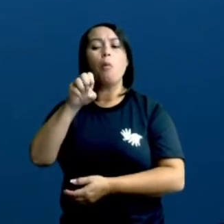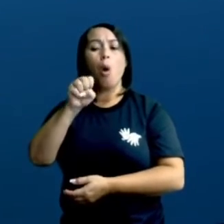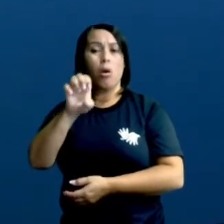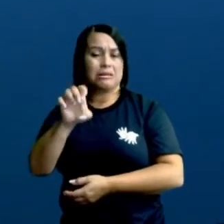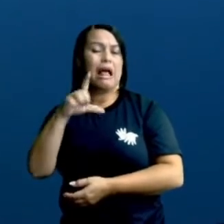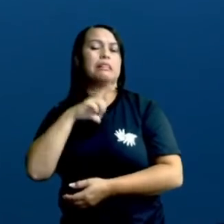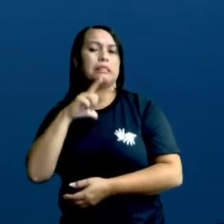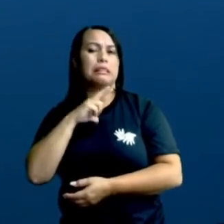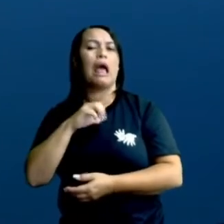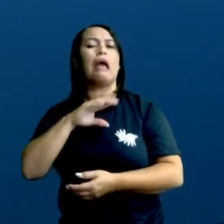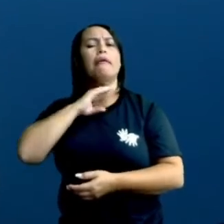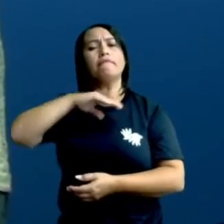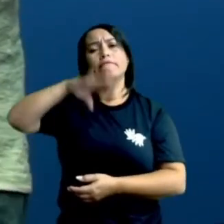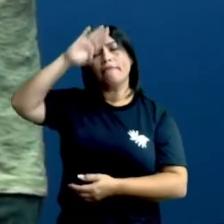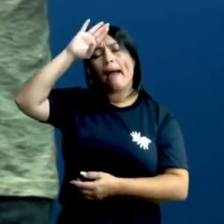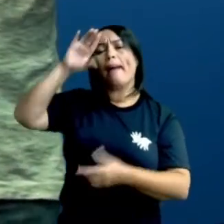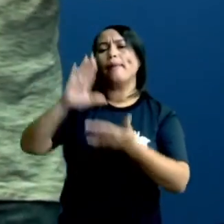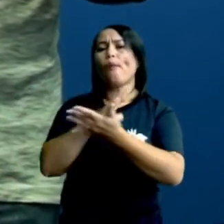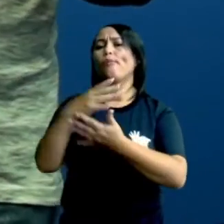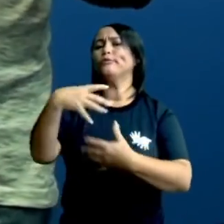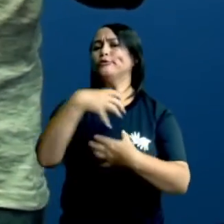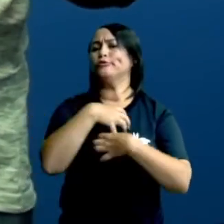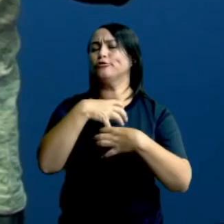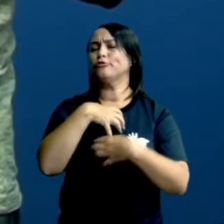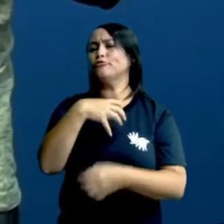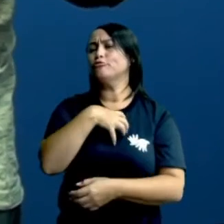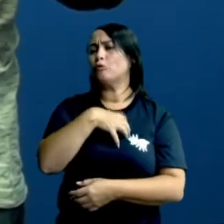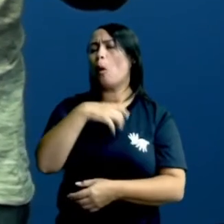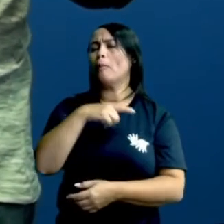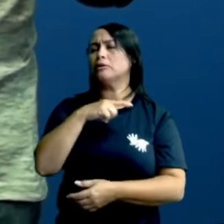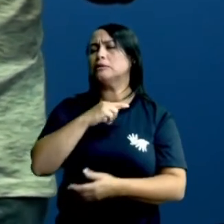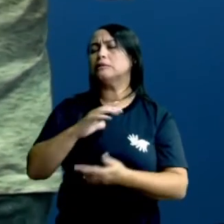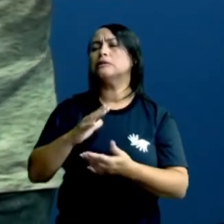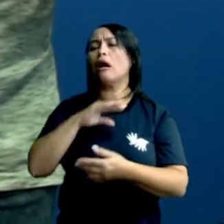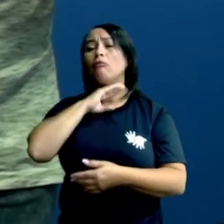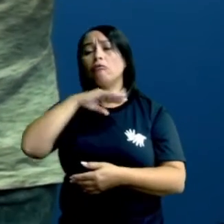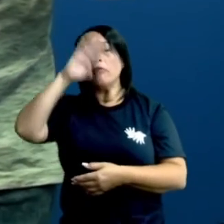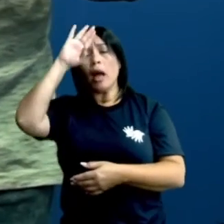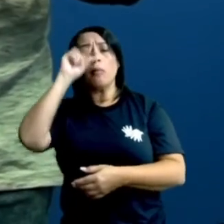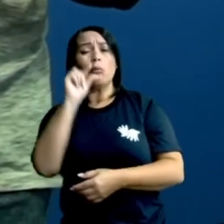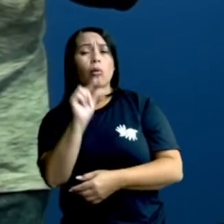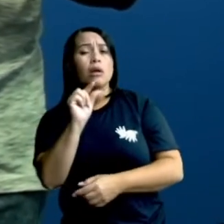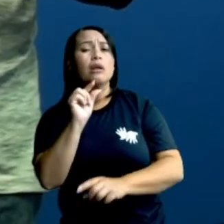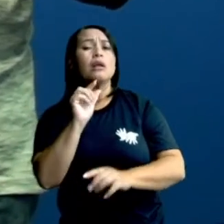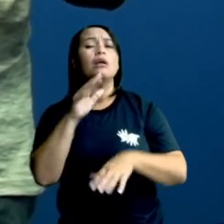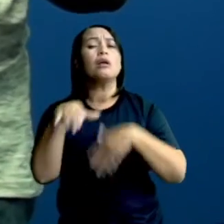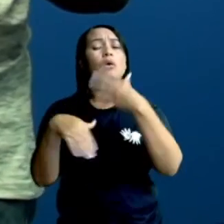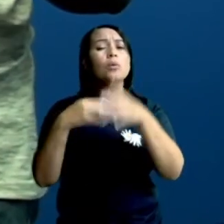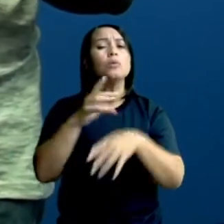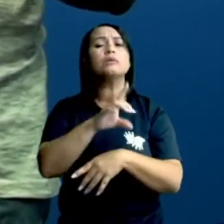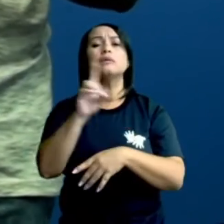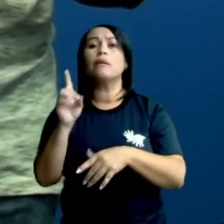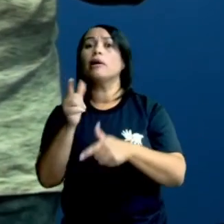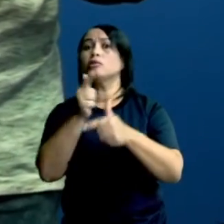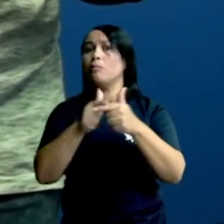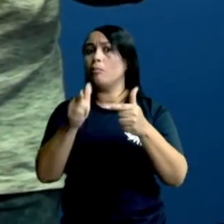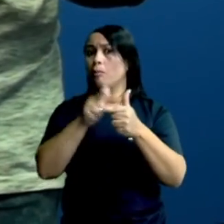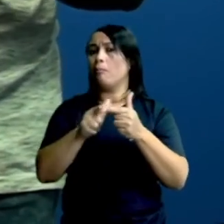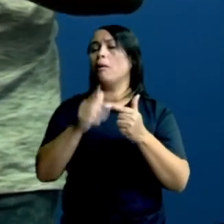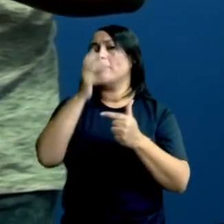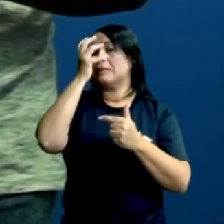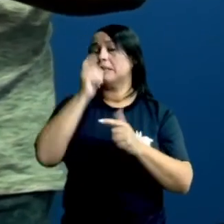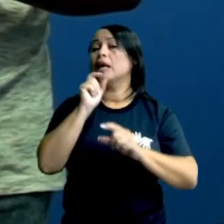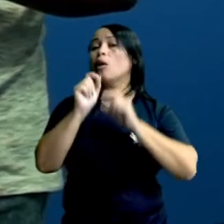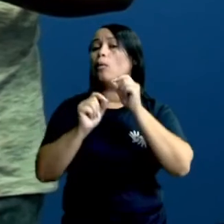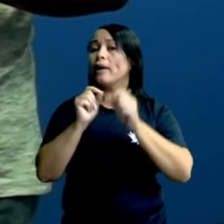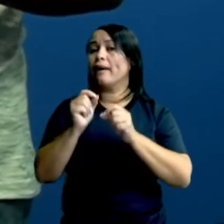ela causa uma pequena febre, mas e passa com poucos dias. Mas o grande problema da toxoplasmose é quando